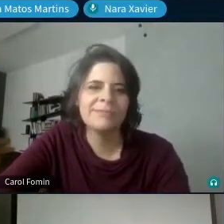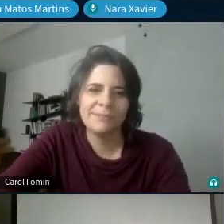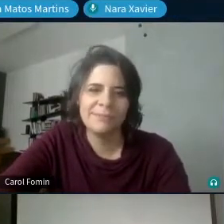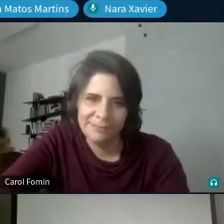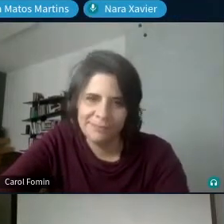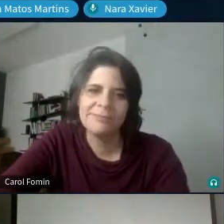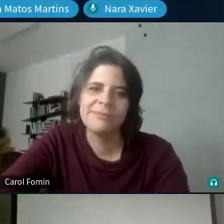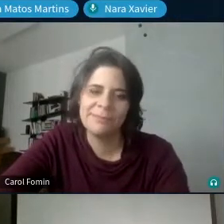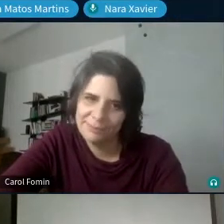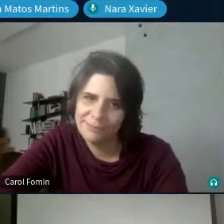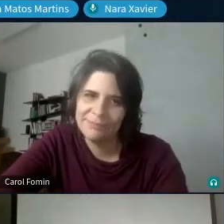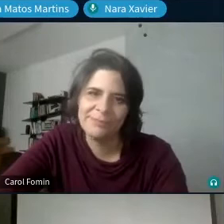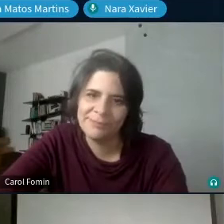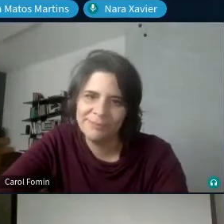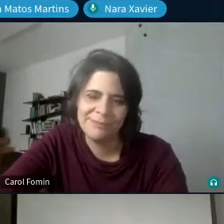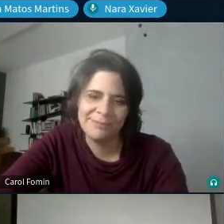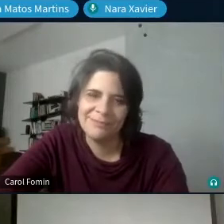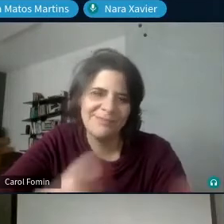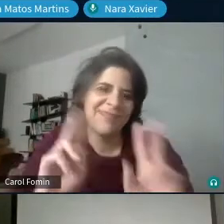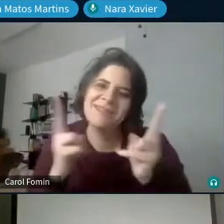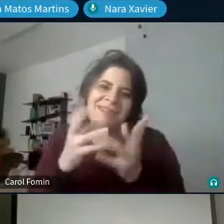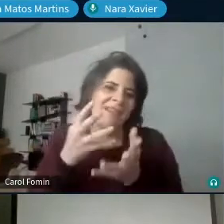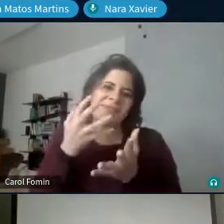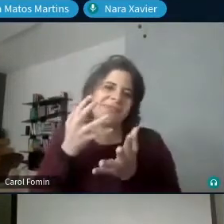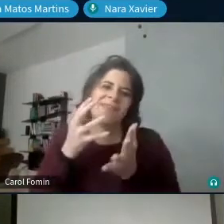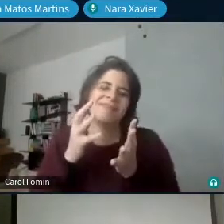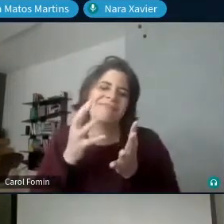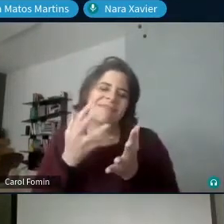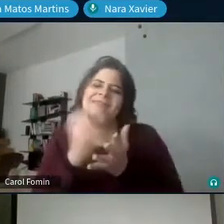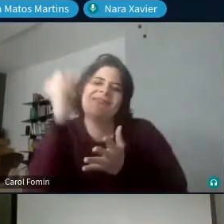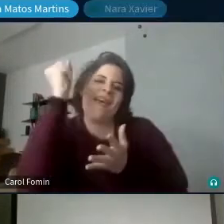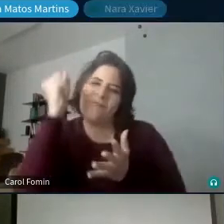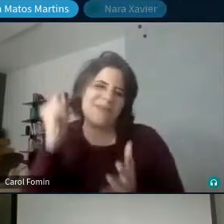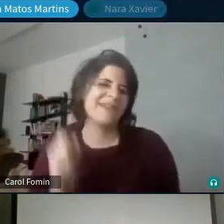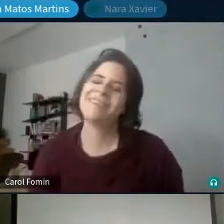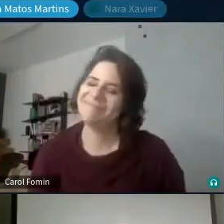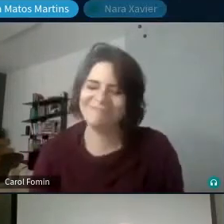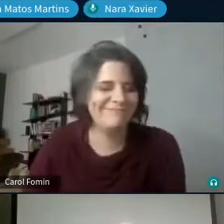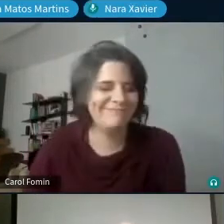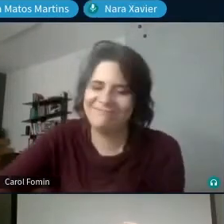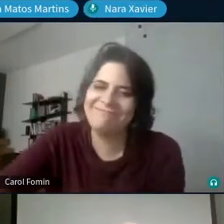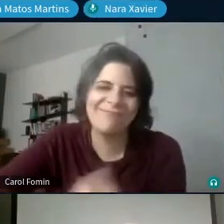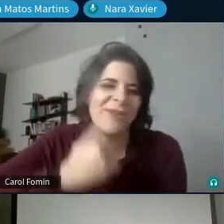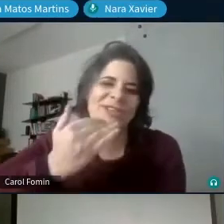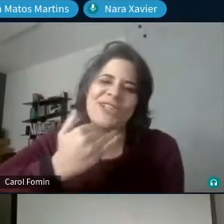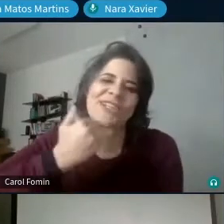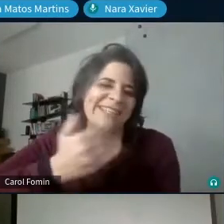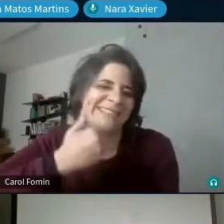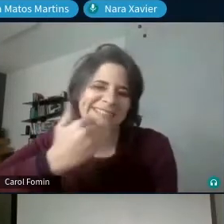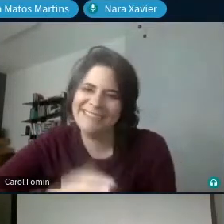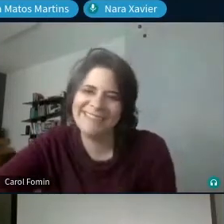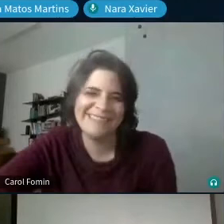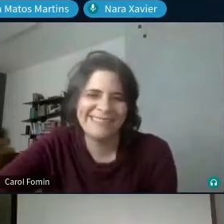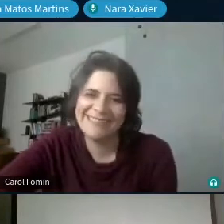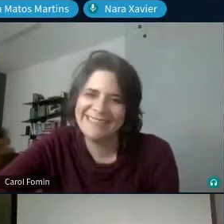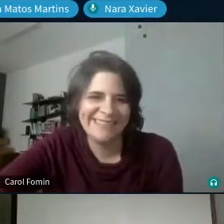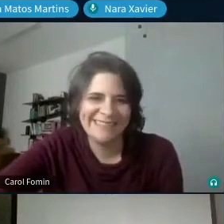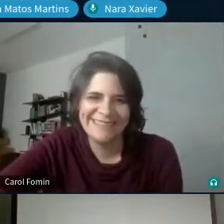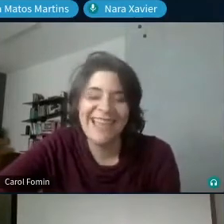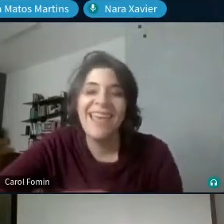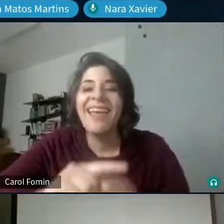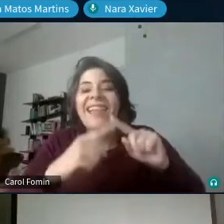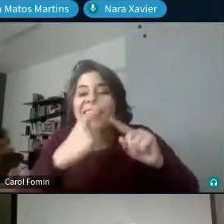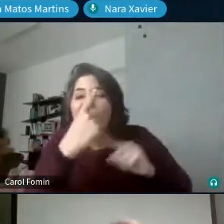dois revisores de texto. Meu Deus. Não tem jeito, né, Carol? Não tem jeito. Função, um